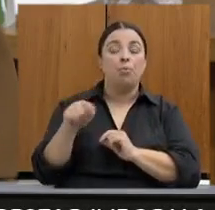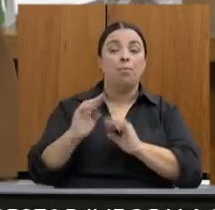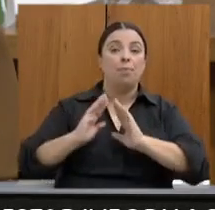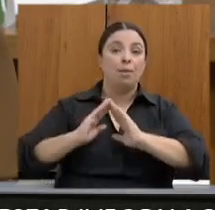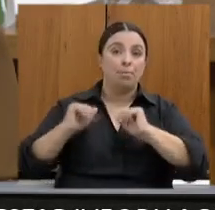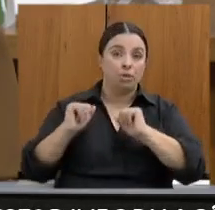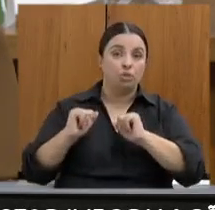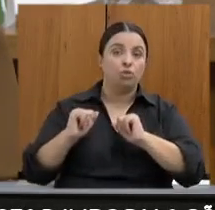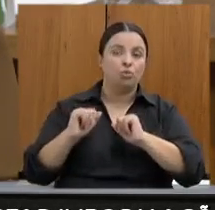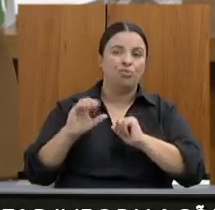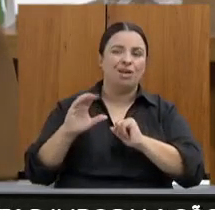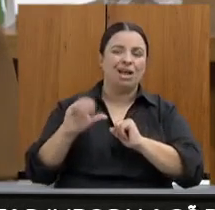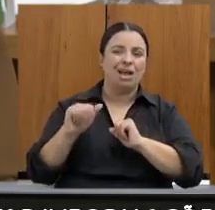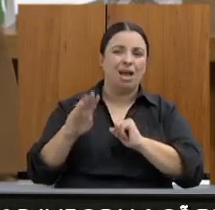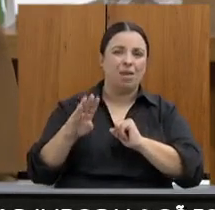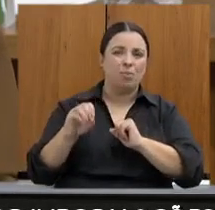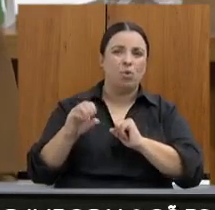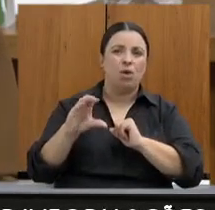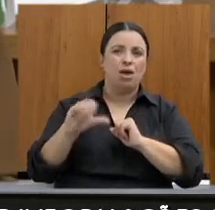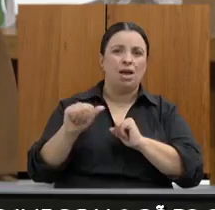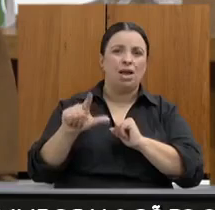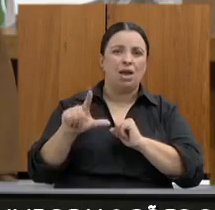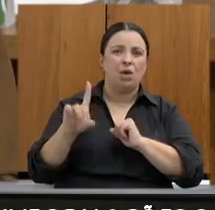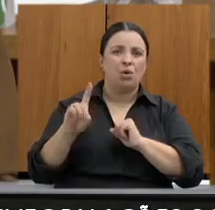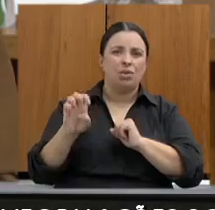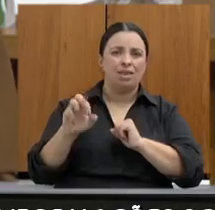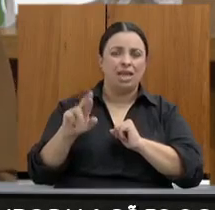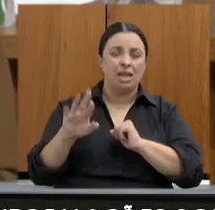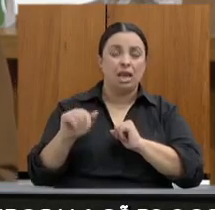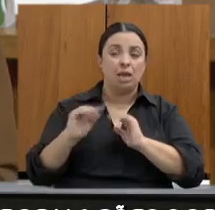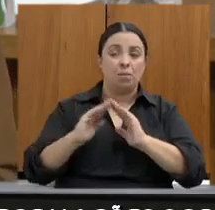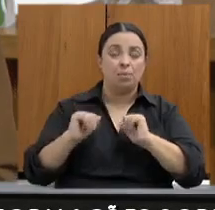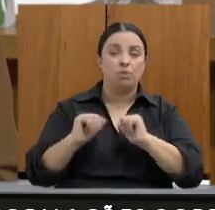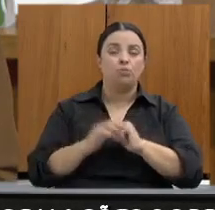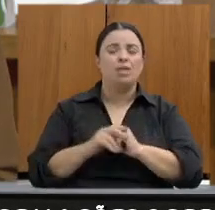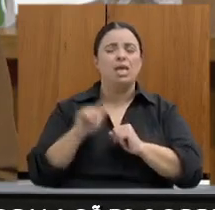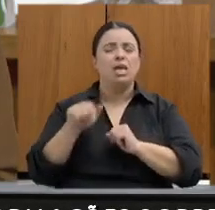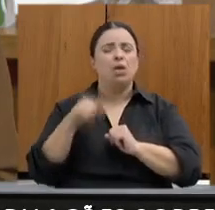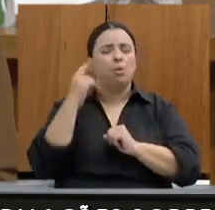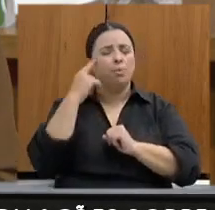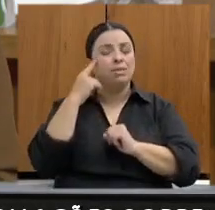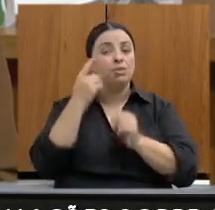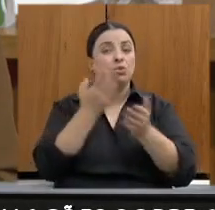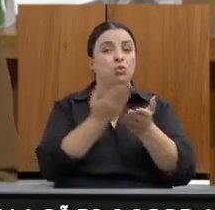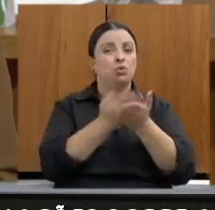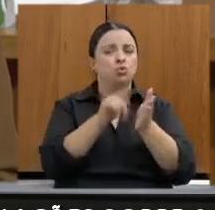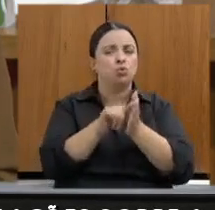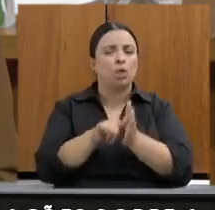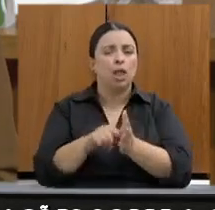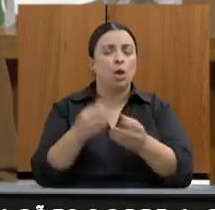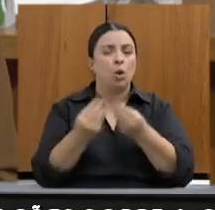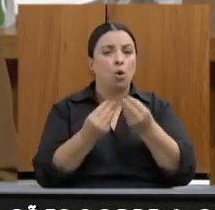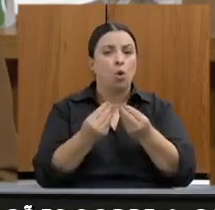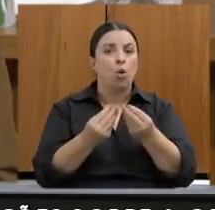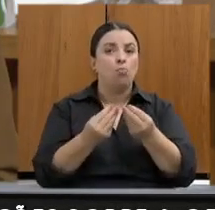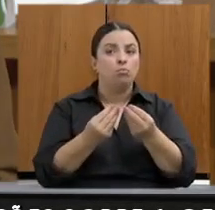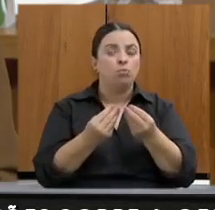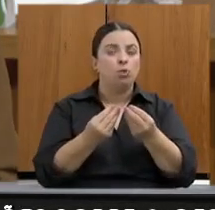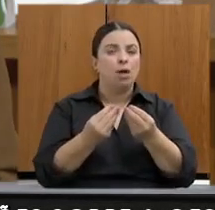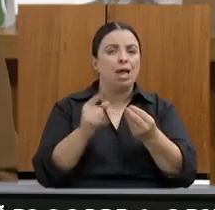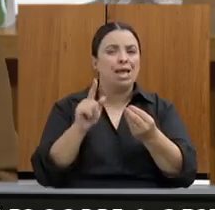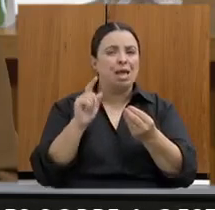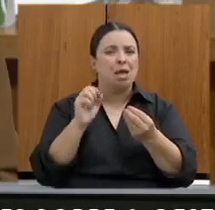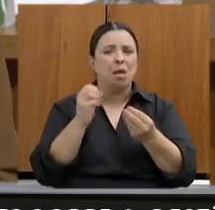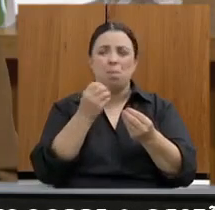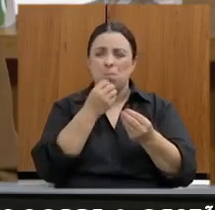e a gente precisava estudar se vale a pena empregar os policiais militares não é vento o Extra né às vezes